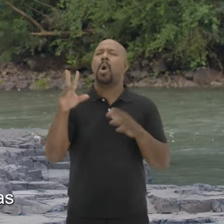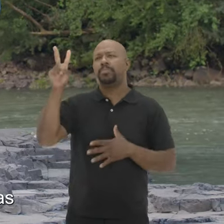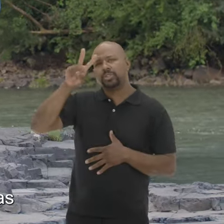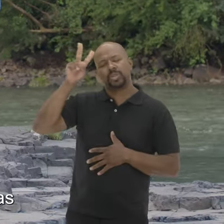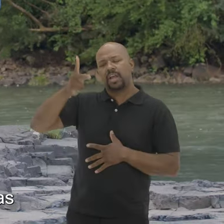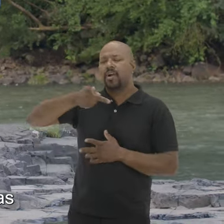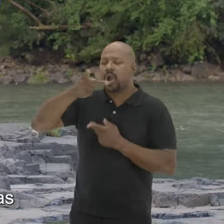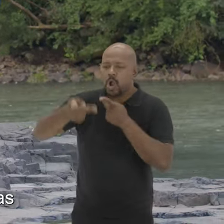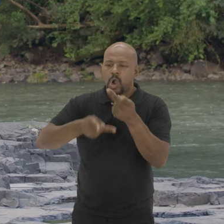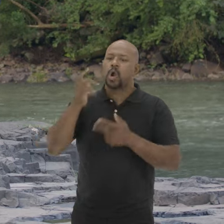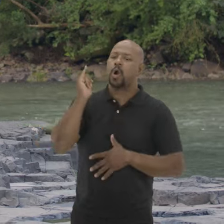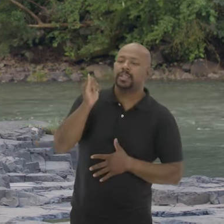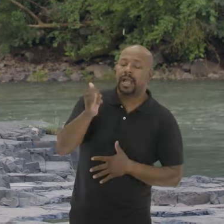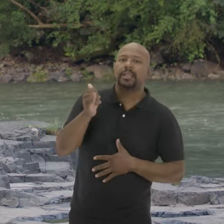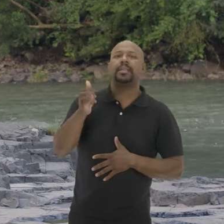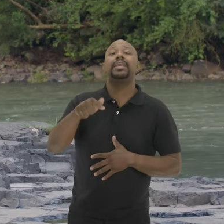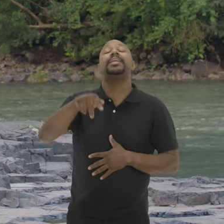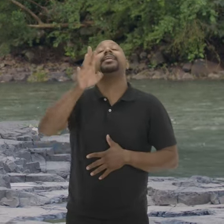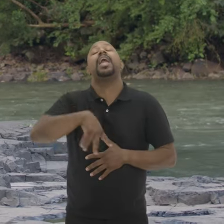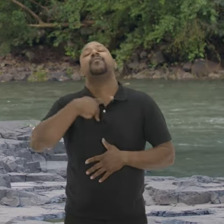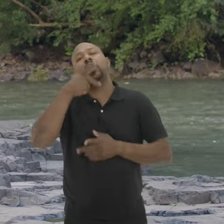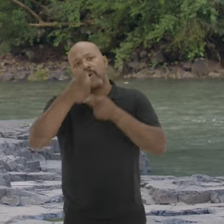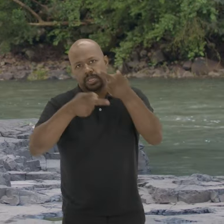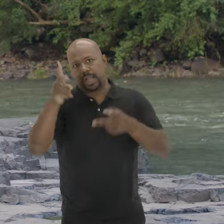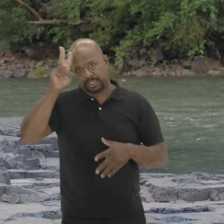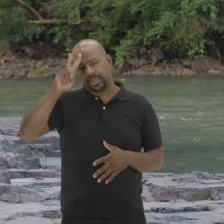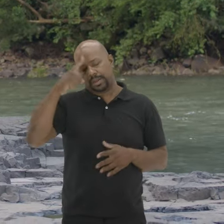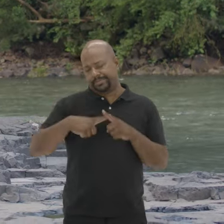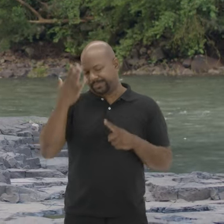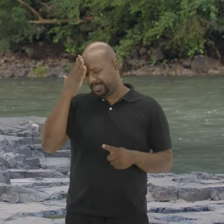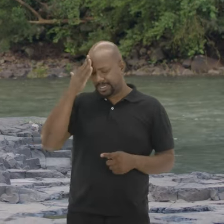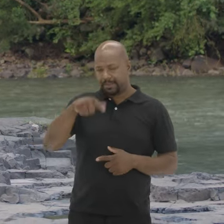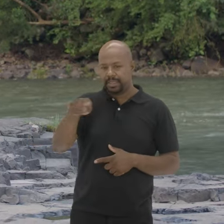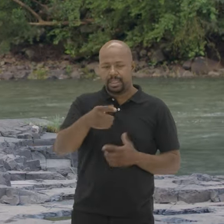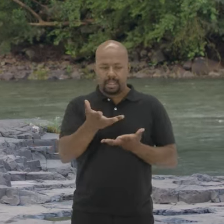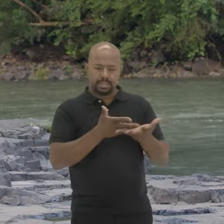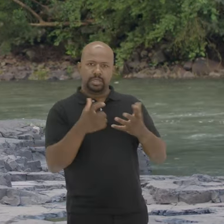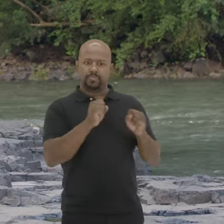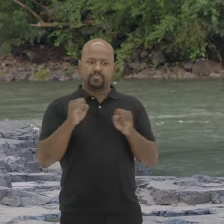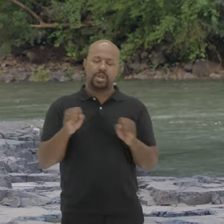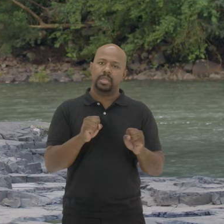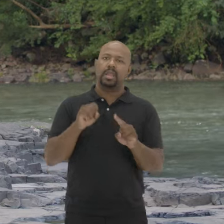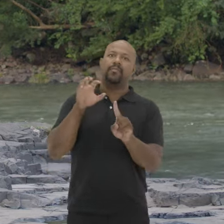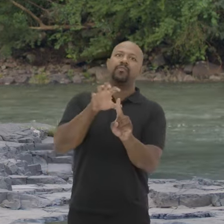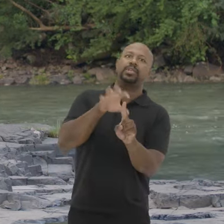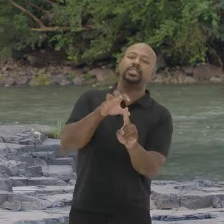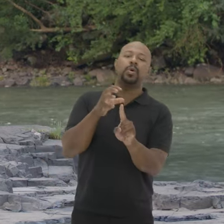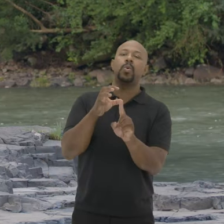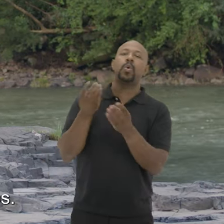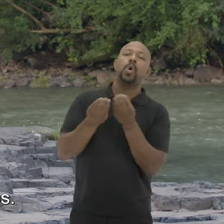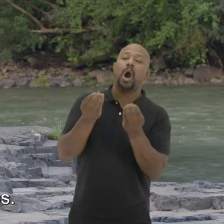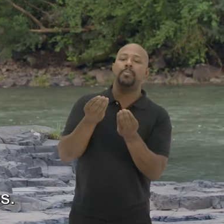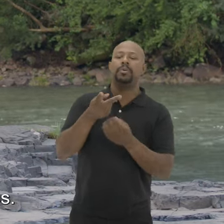como essas histórias foram contadas e principalmente por quem elas foram contadas né porque a gente sabe que as relações de poder influenciam